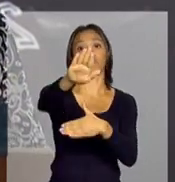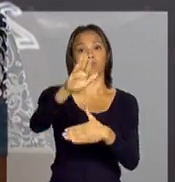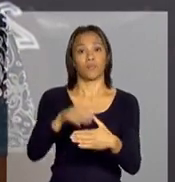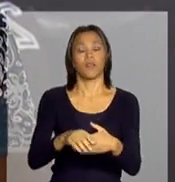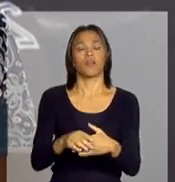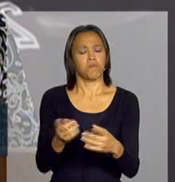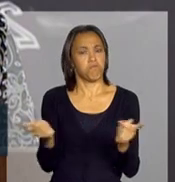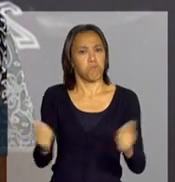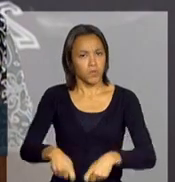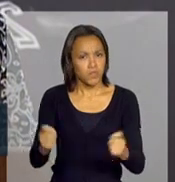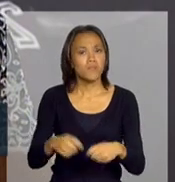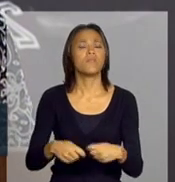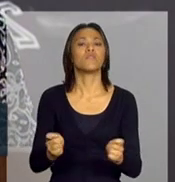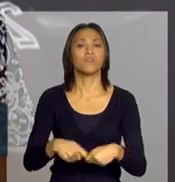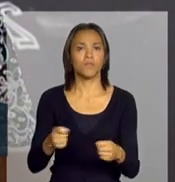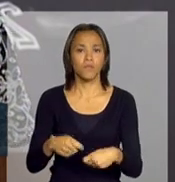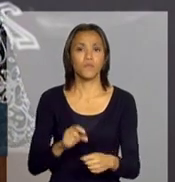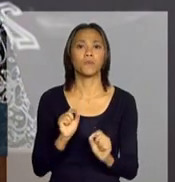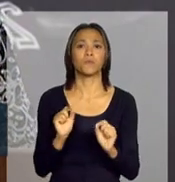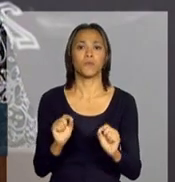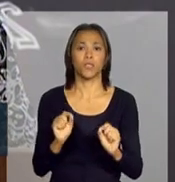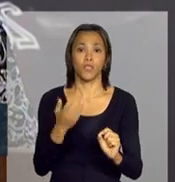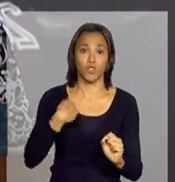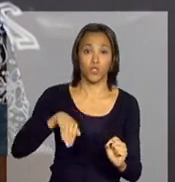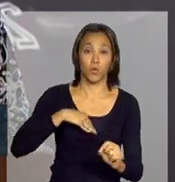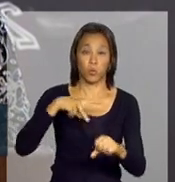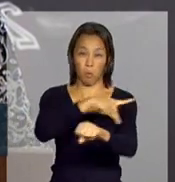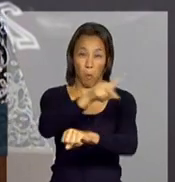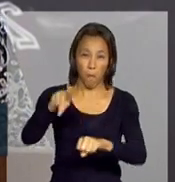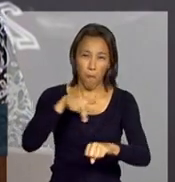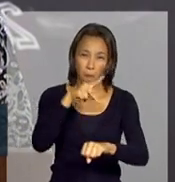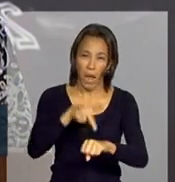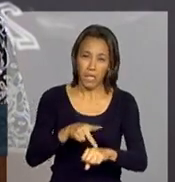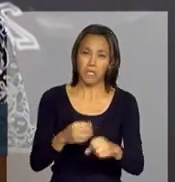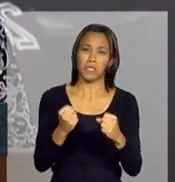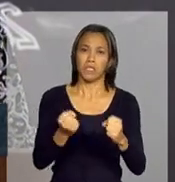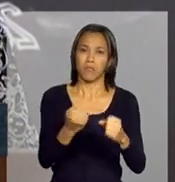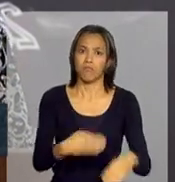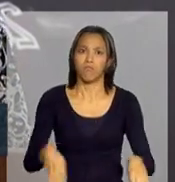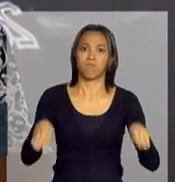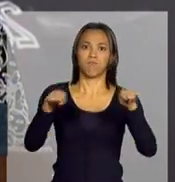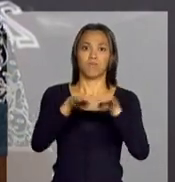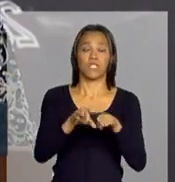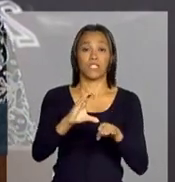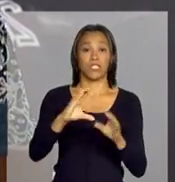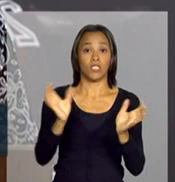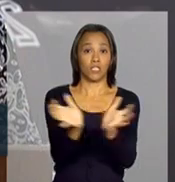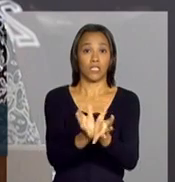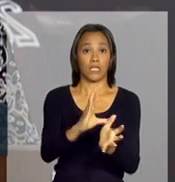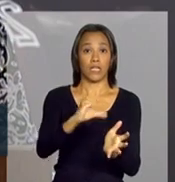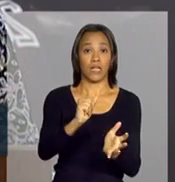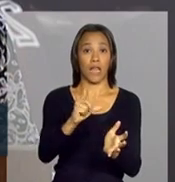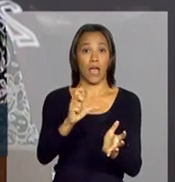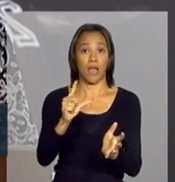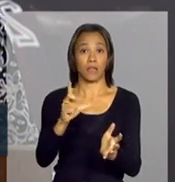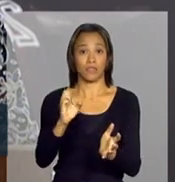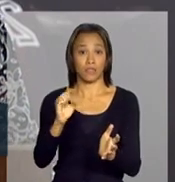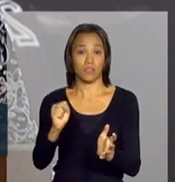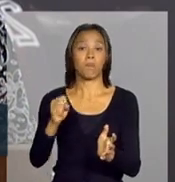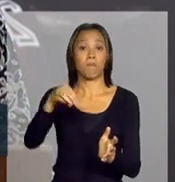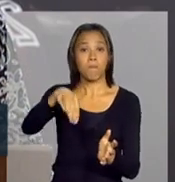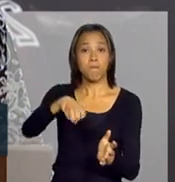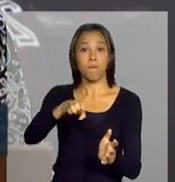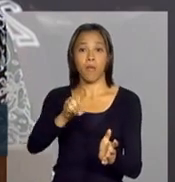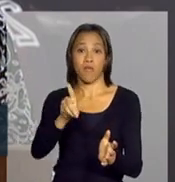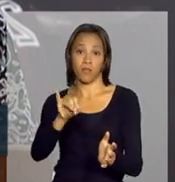condições para de fato se tornar uma grande nação de classe média sem Ciência